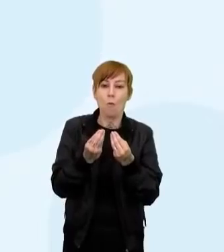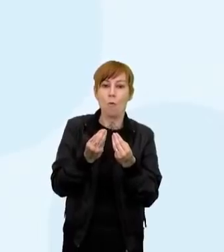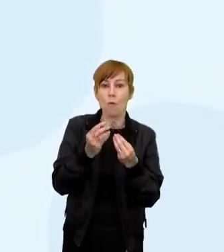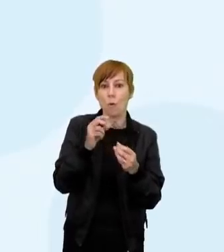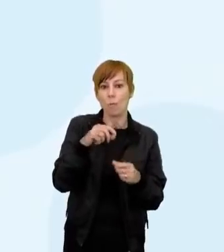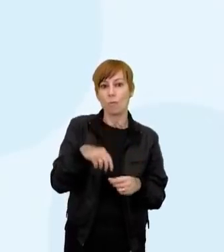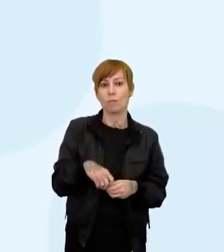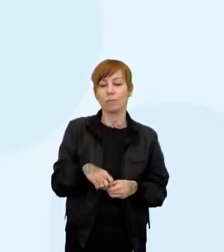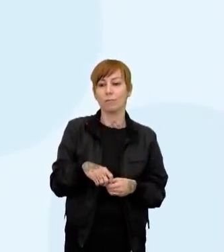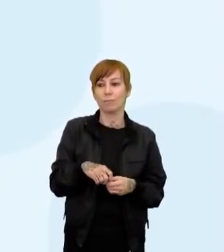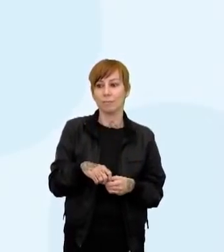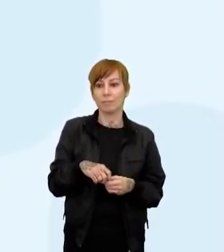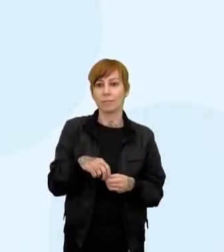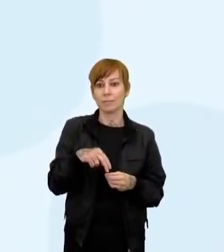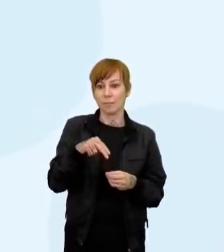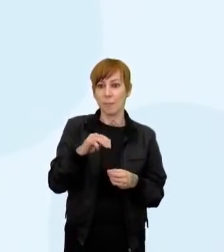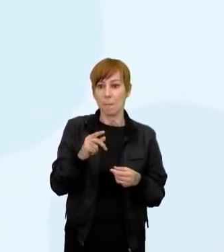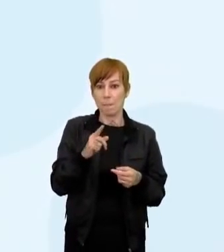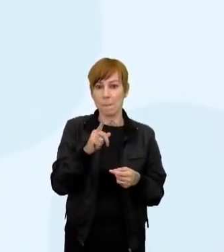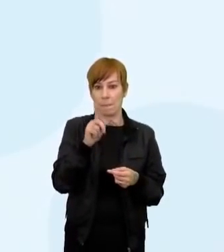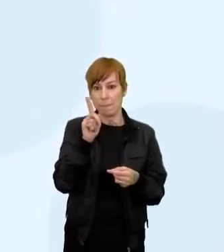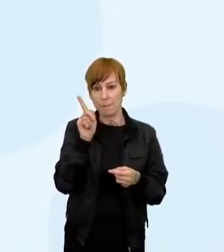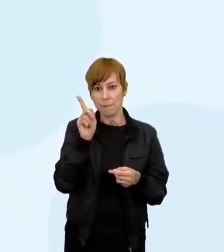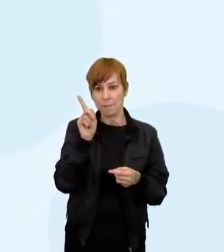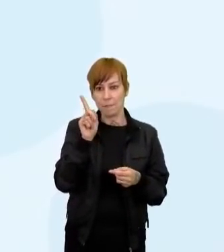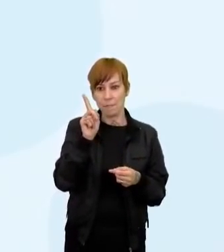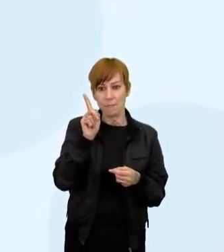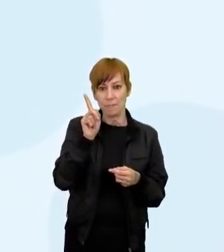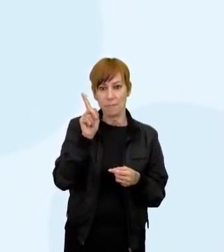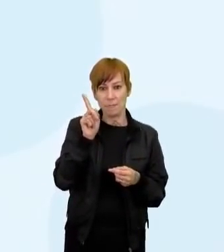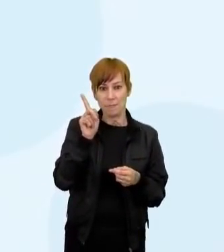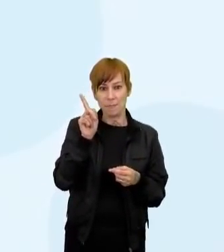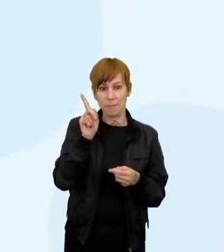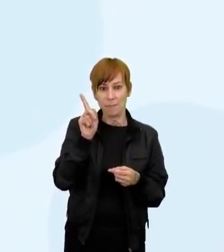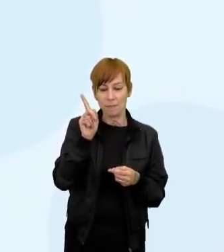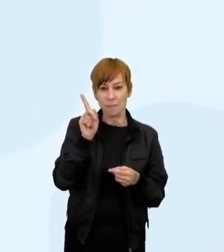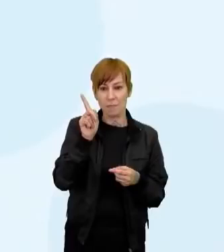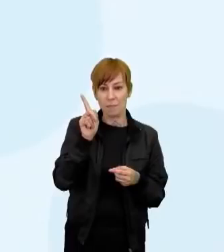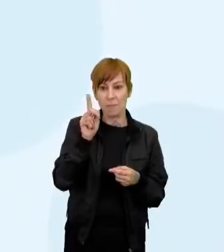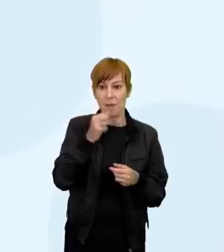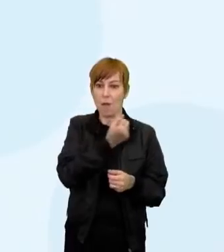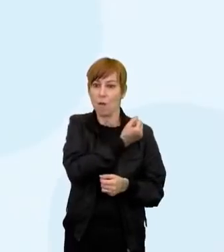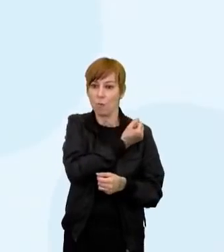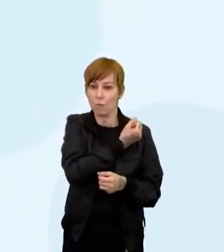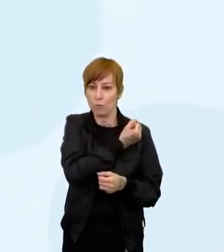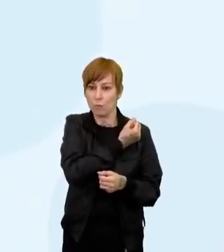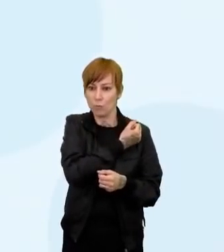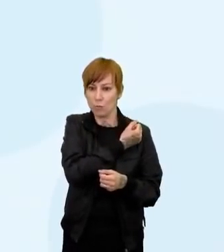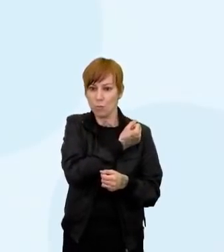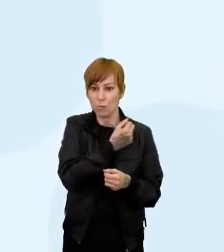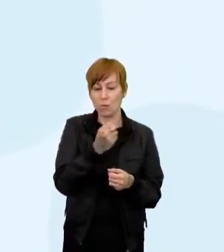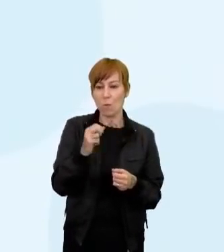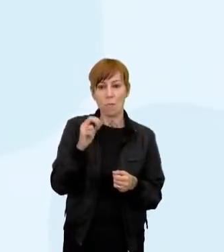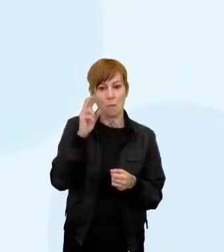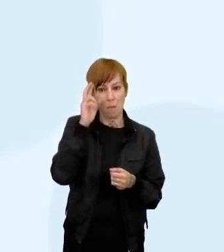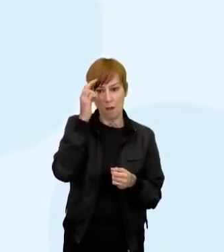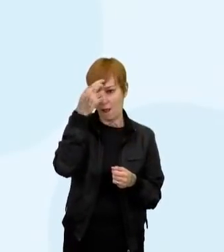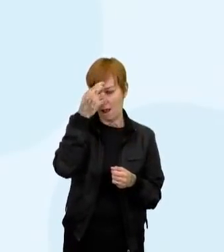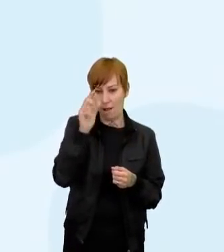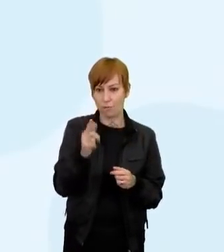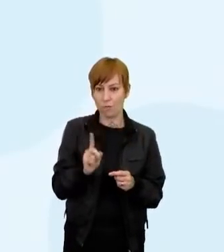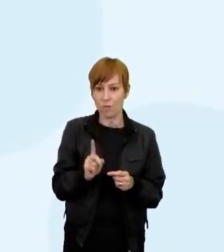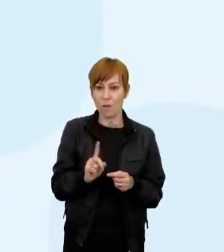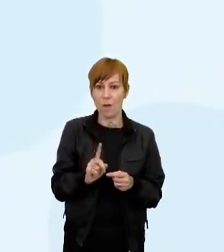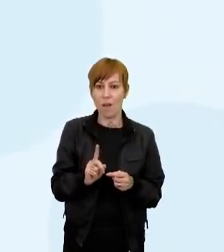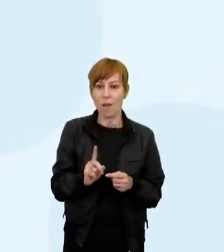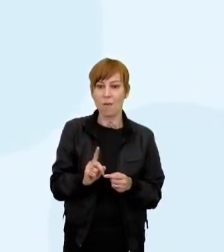um número irracional, né? Deixa eu pegar a caneta certa aqui. O π é um número irracional, vale aproximadamente